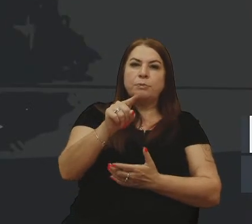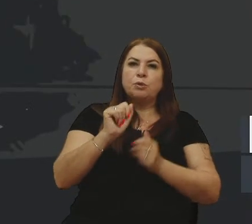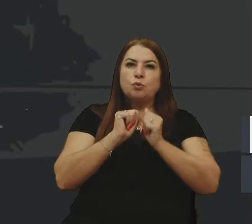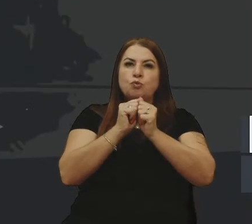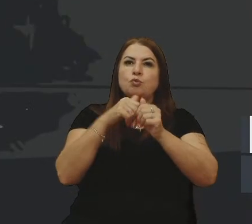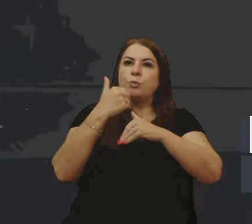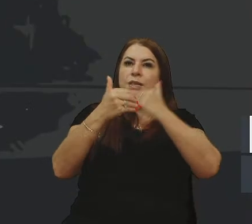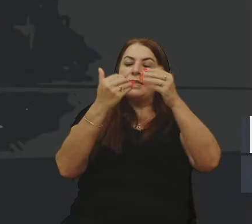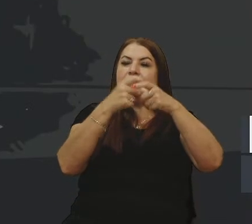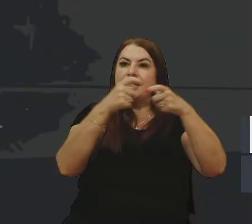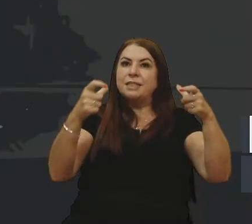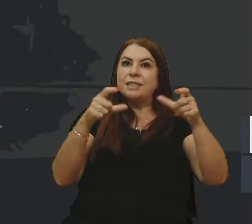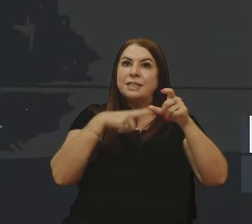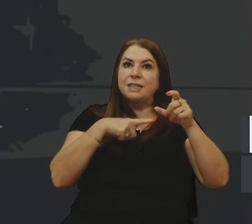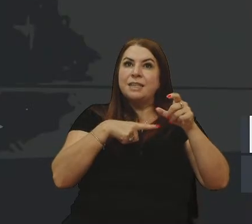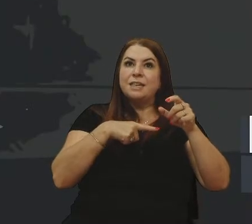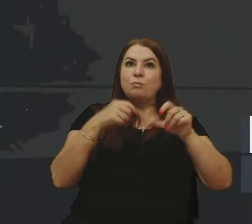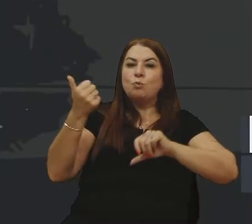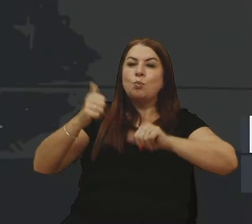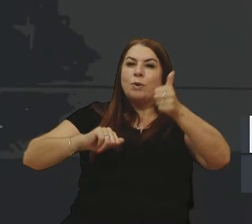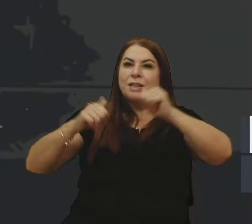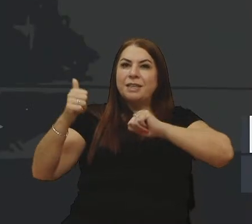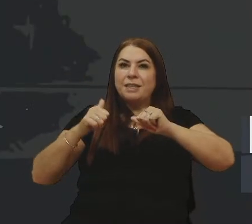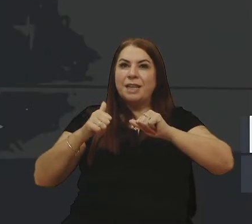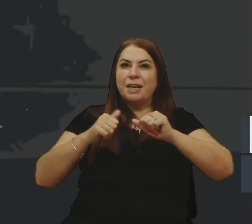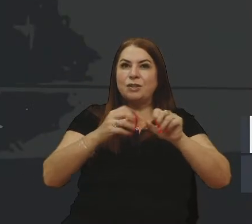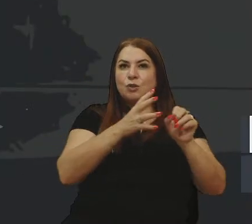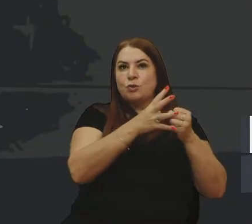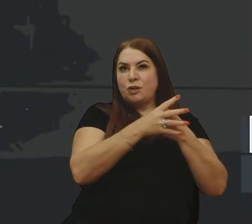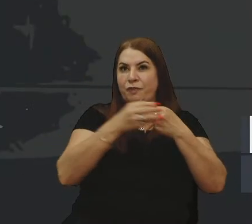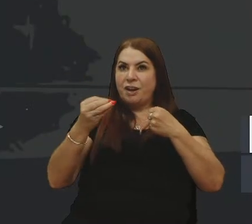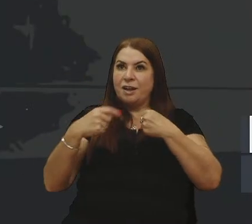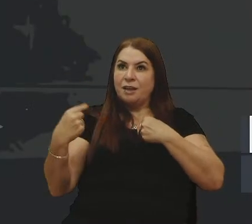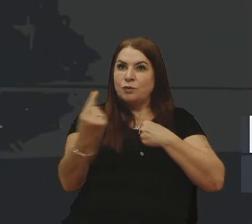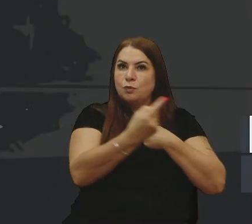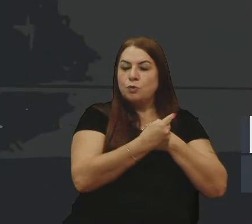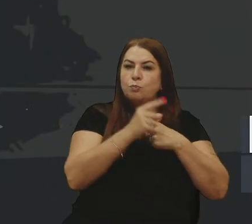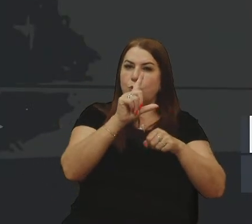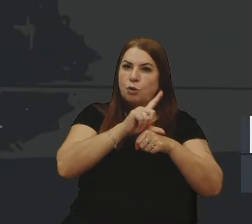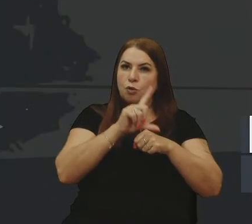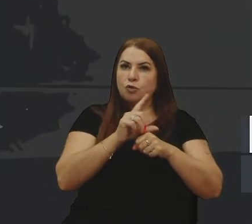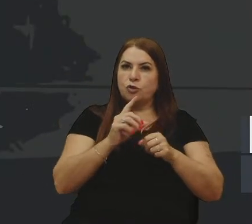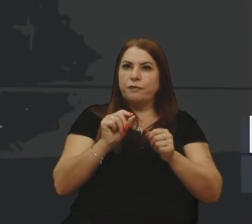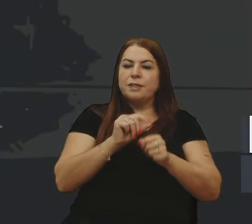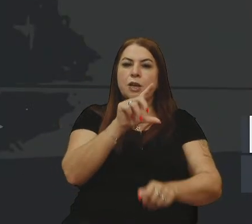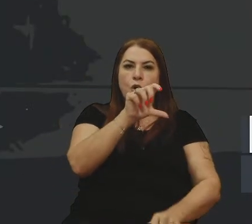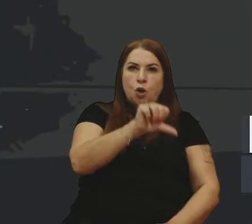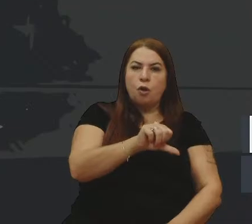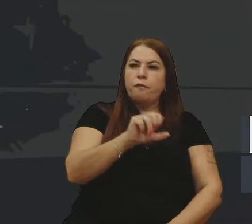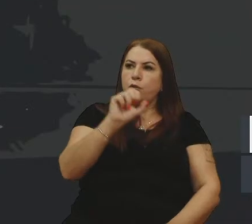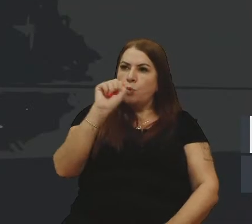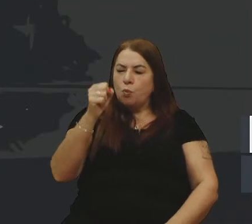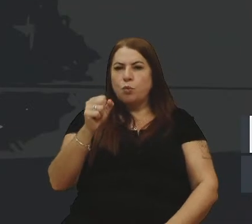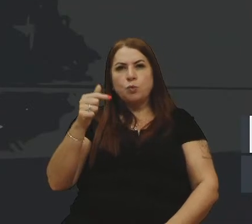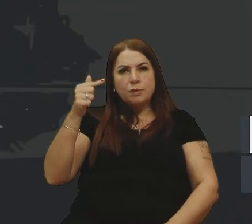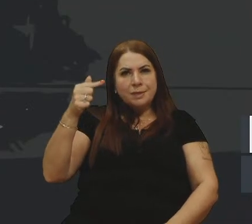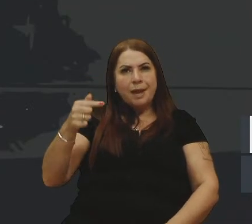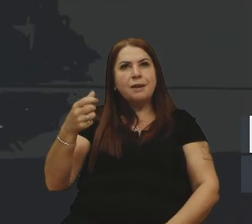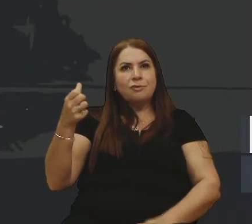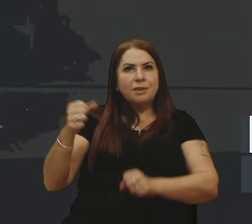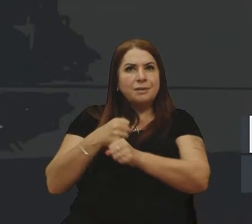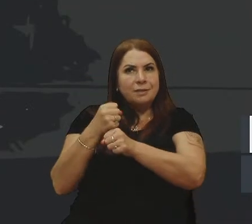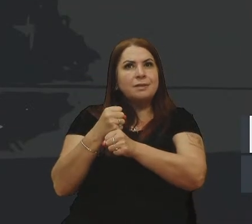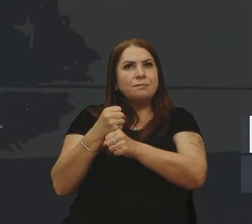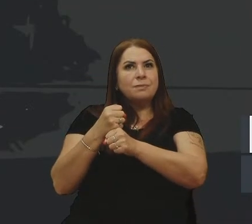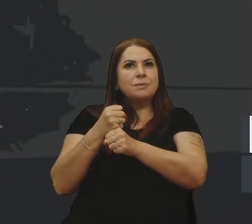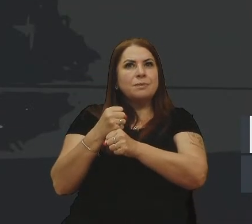crescido tanto, ela tem muita qualidade nos seus franqueados. Então, eu tenho lojas que já completaram 10 anos, 9 anos, 8 anos, 7 anos, 6 anos, porque a nossa